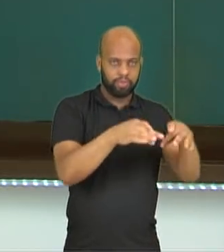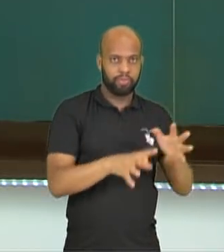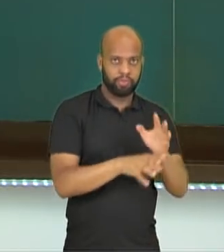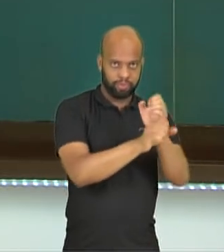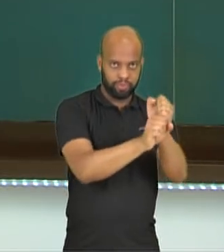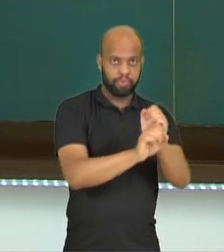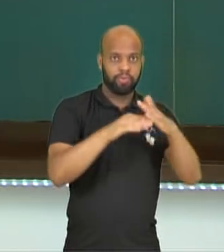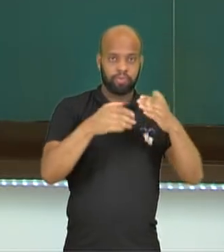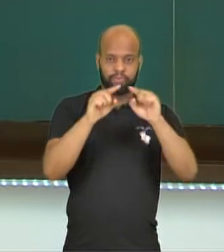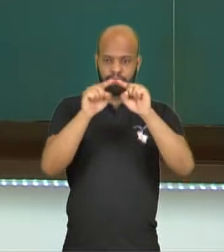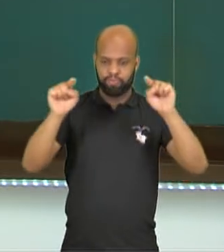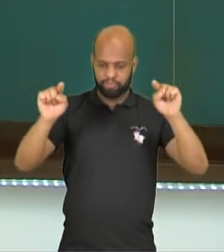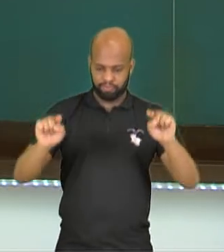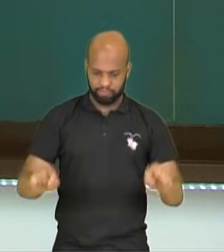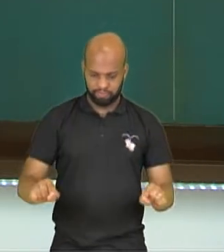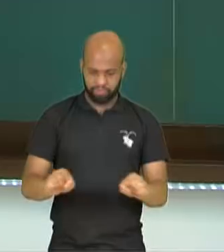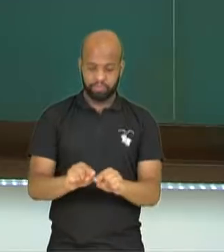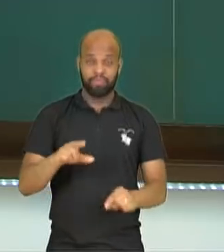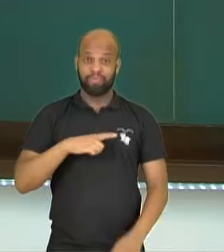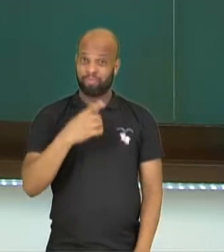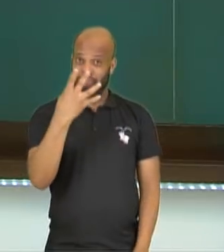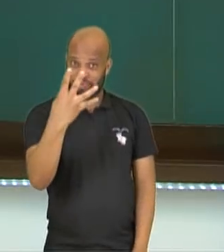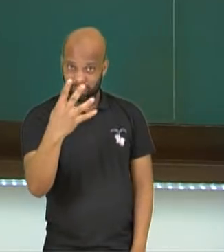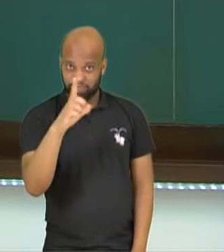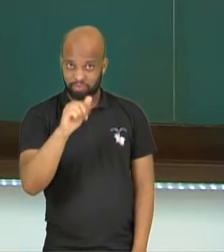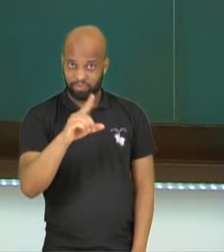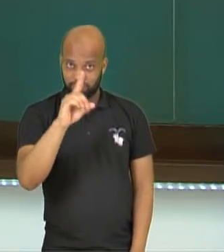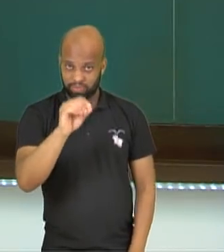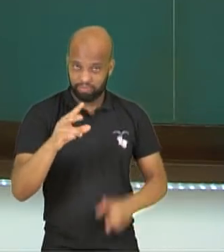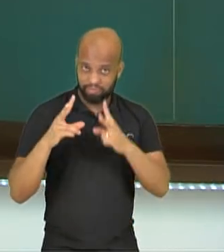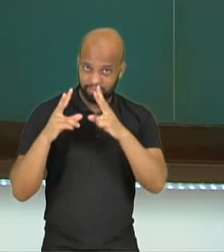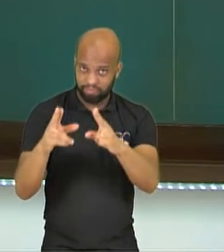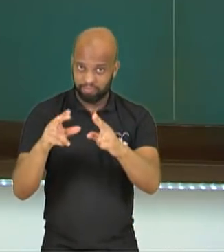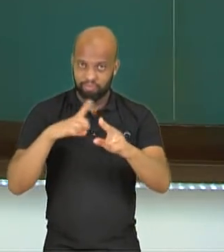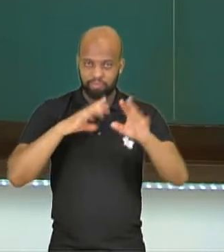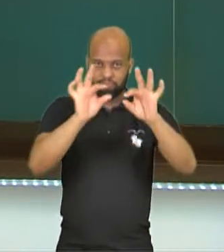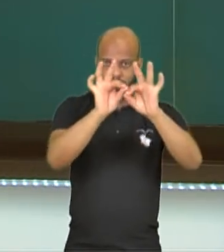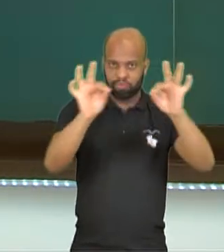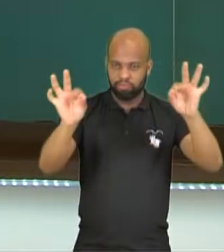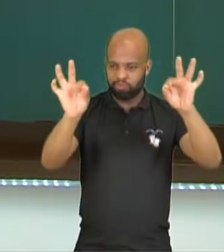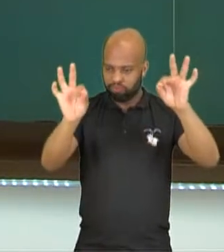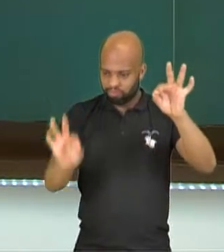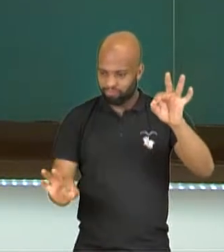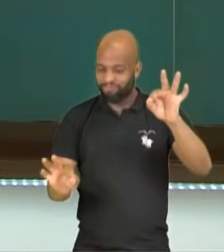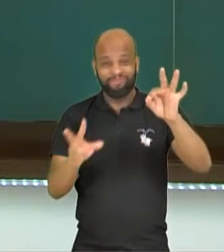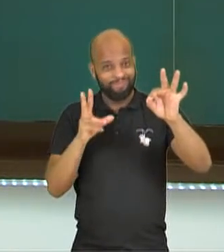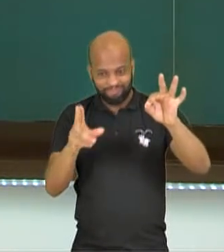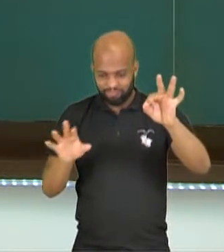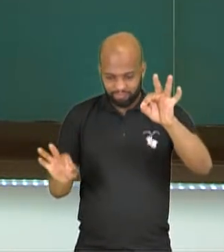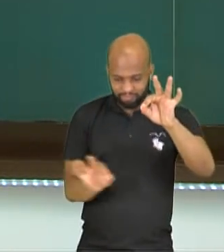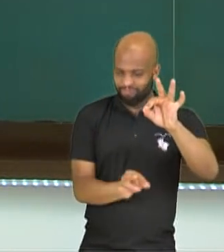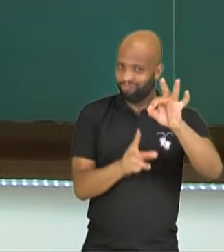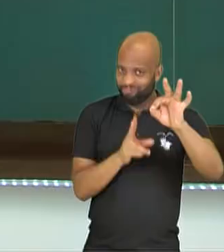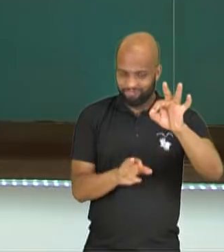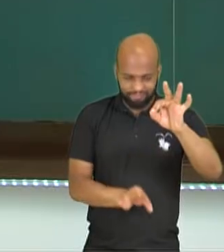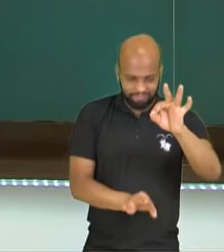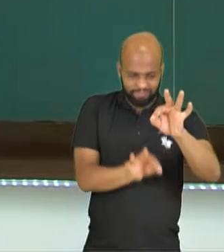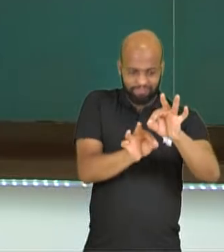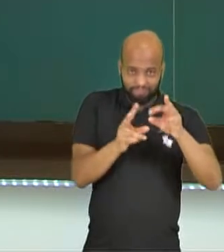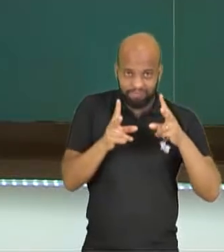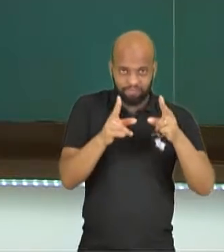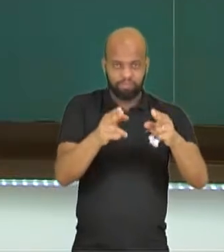o quadrado, 4 lados congruentes, ou seja, todos com a mesma medida. Lembrando